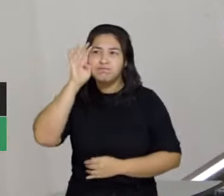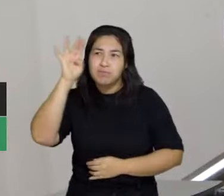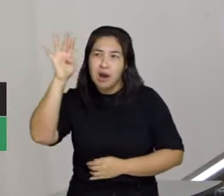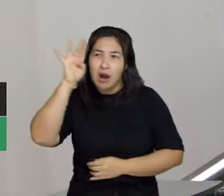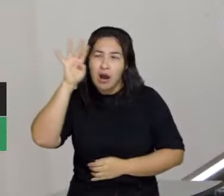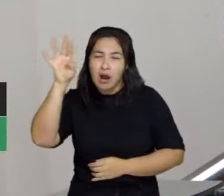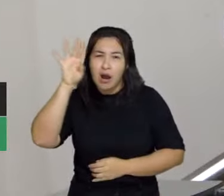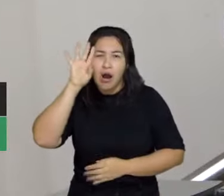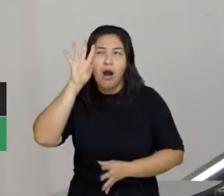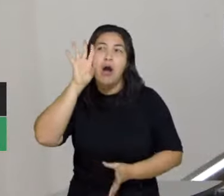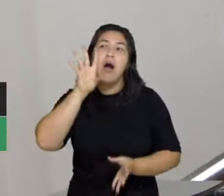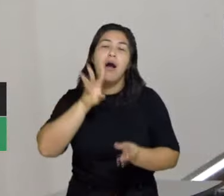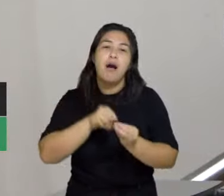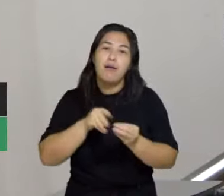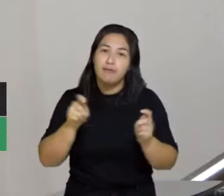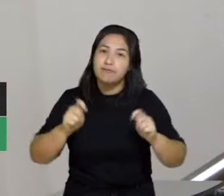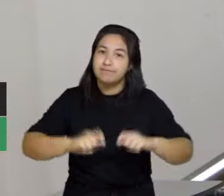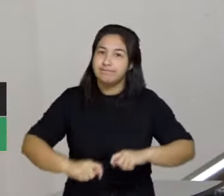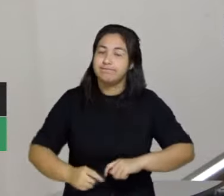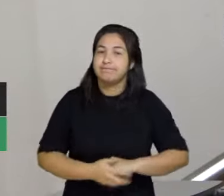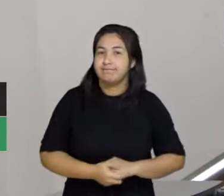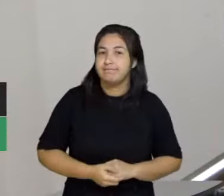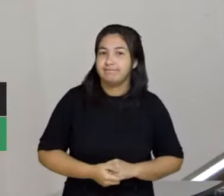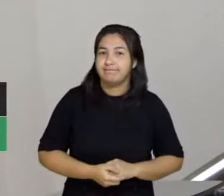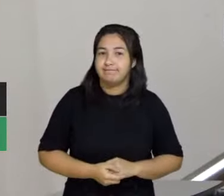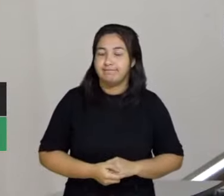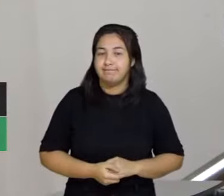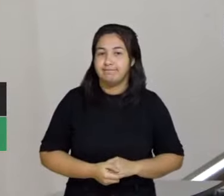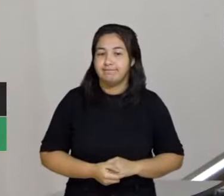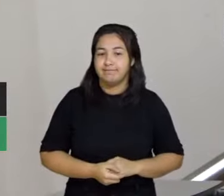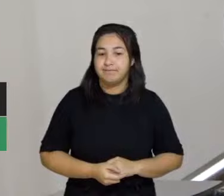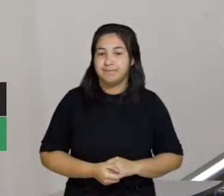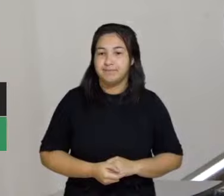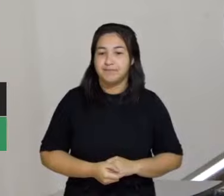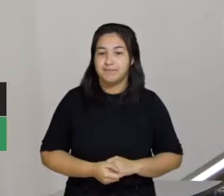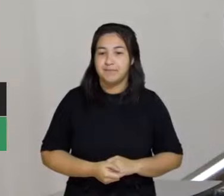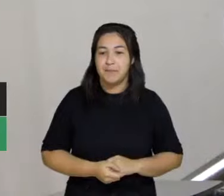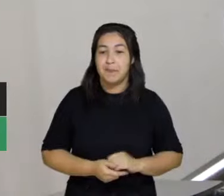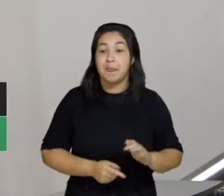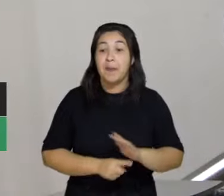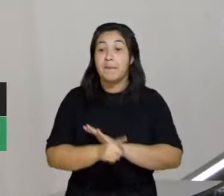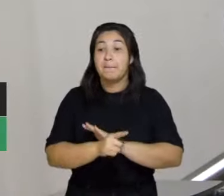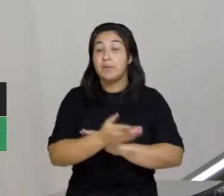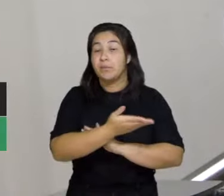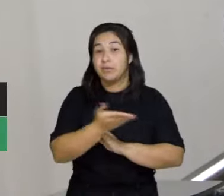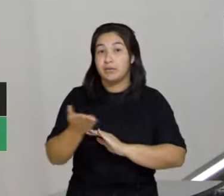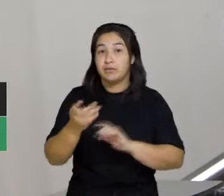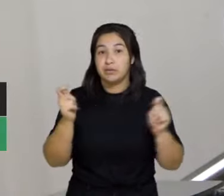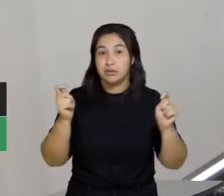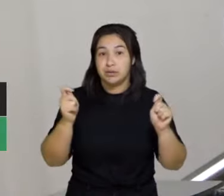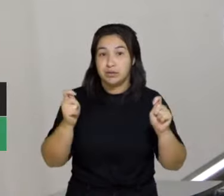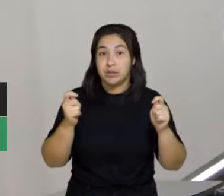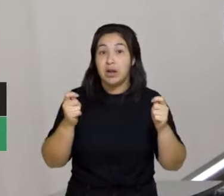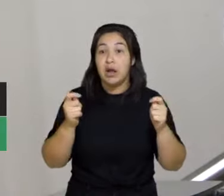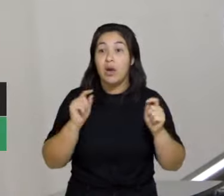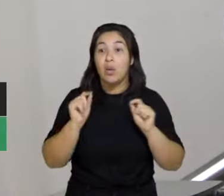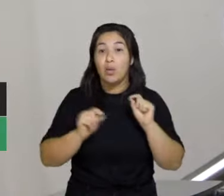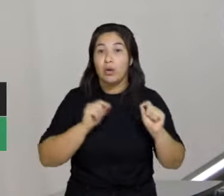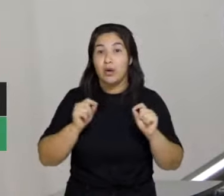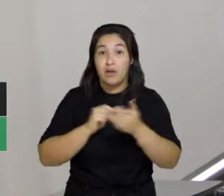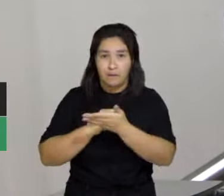a indagação que faço na abertura desta fala. Minha pergunta à sociedade é: